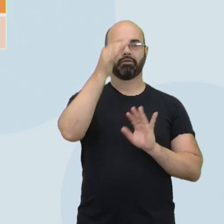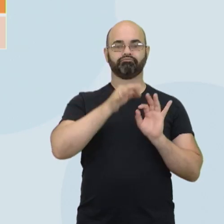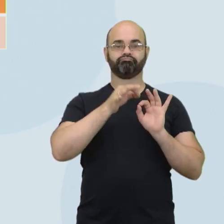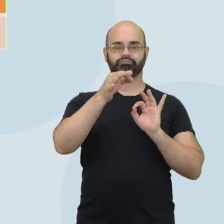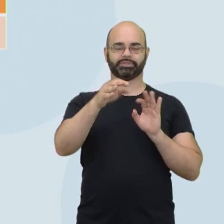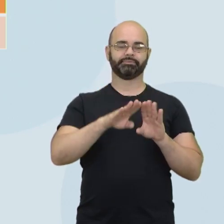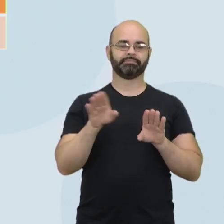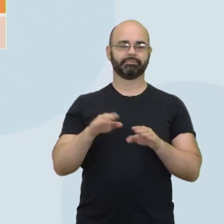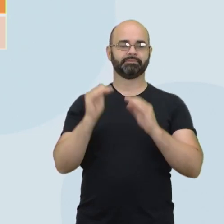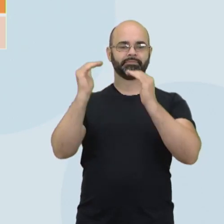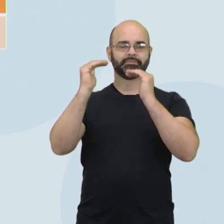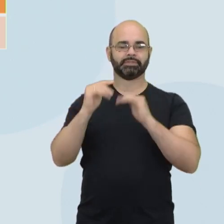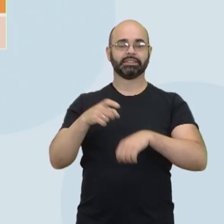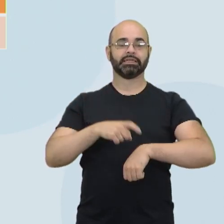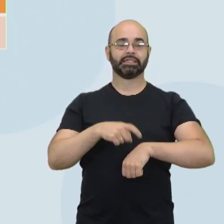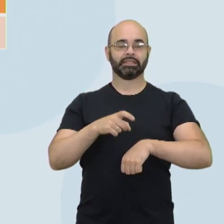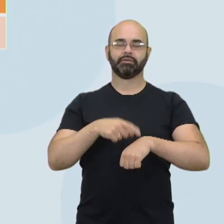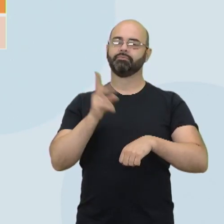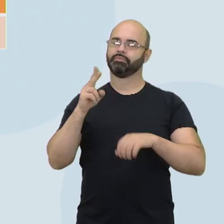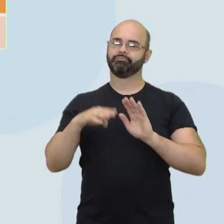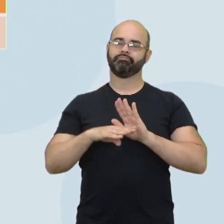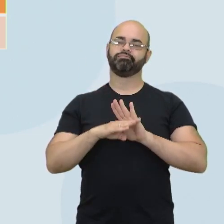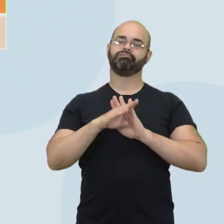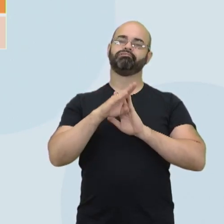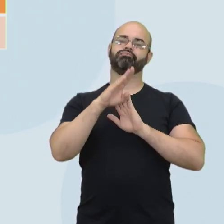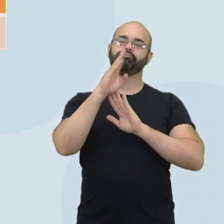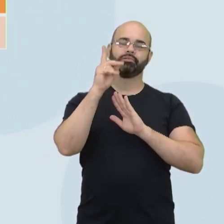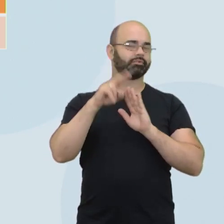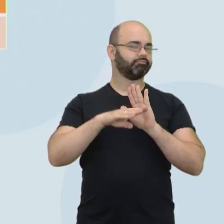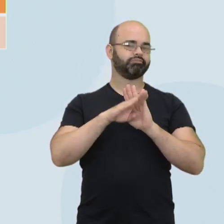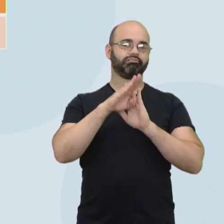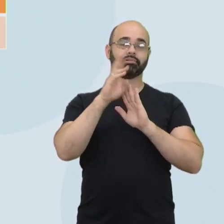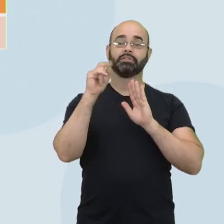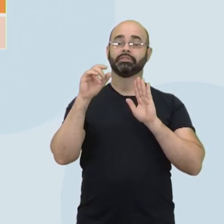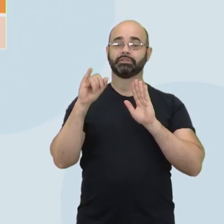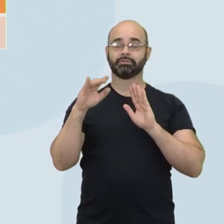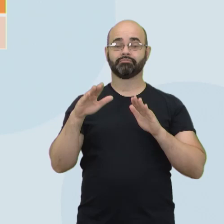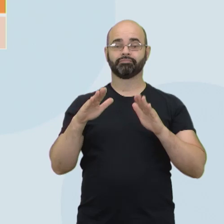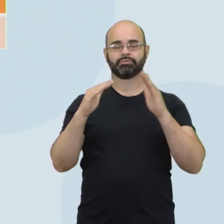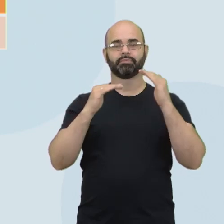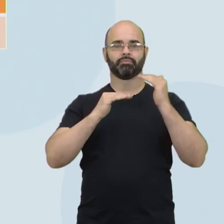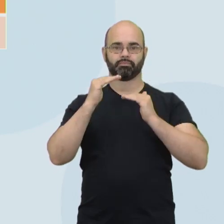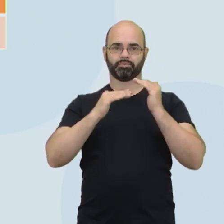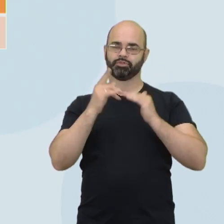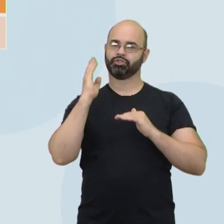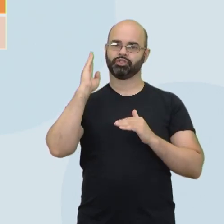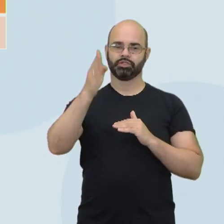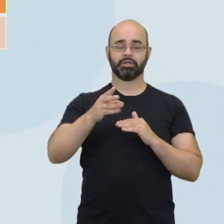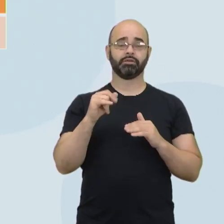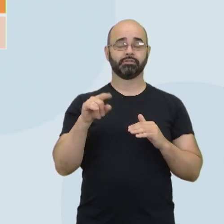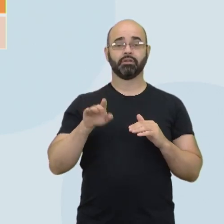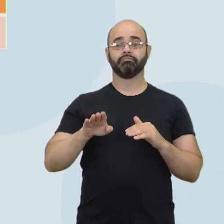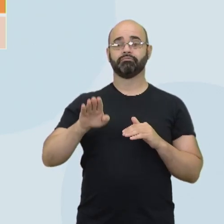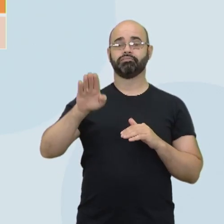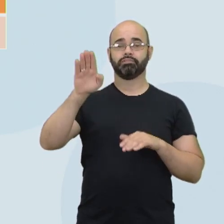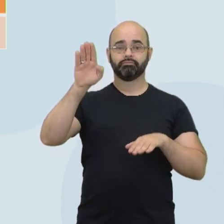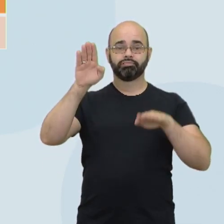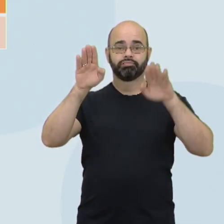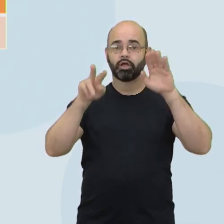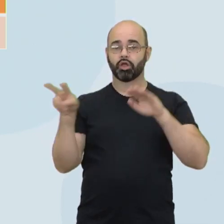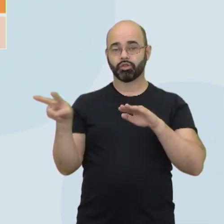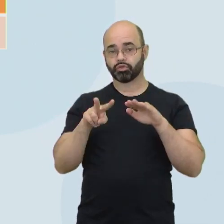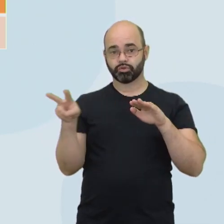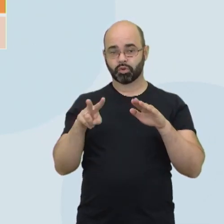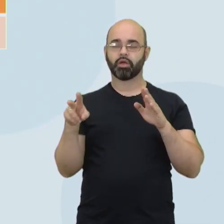mesmo acontece com o tempo. Então, se for proporcional, tem que ser direta. Sim. Tá? Aumentou, é direta. Se